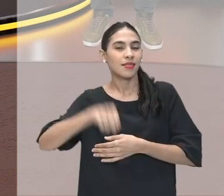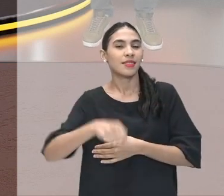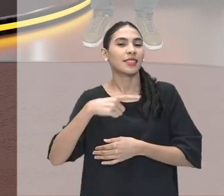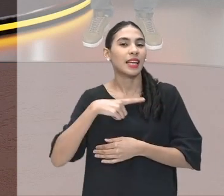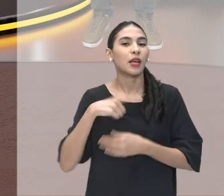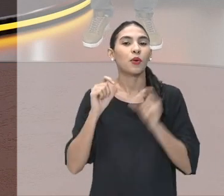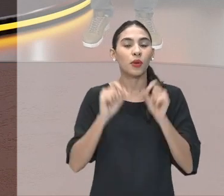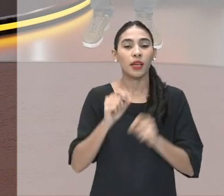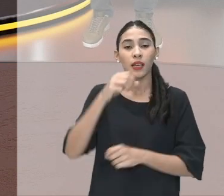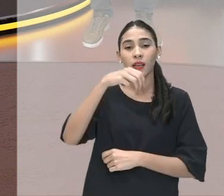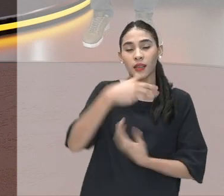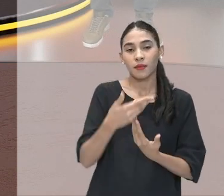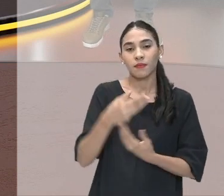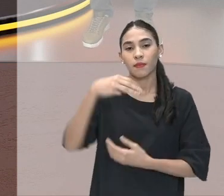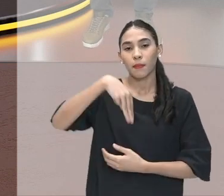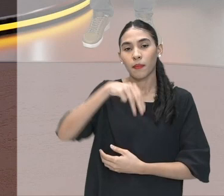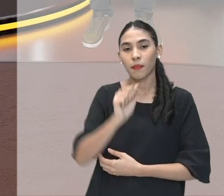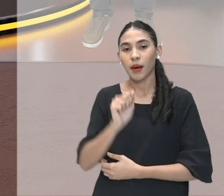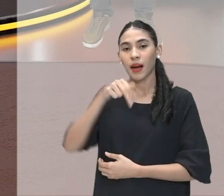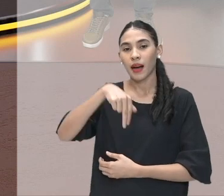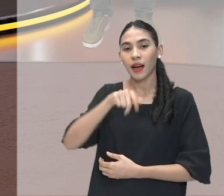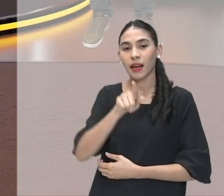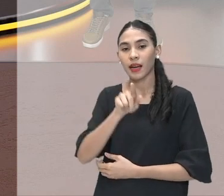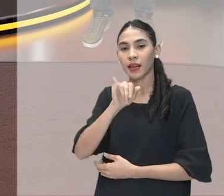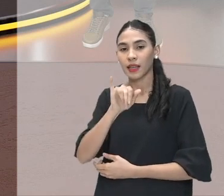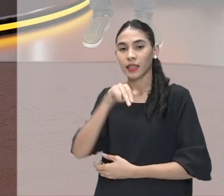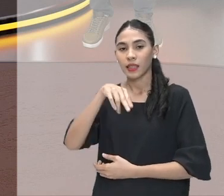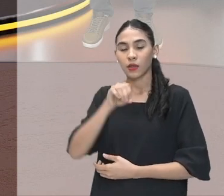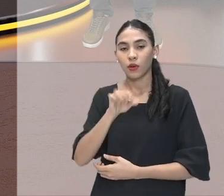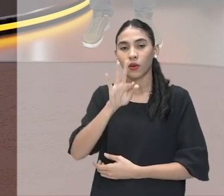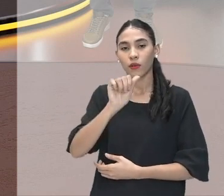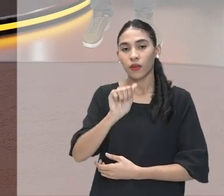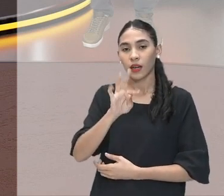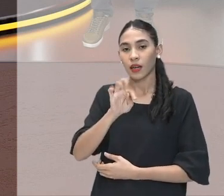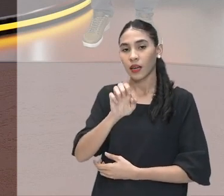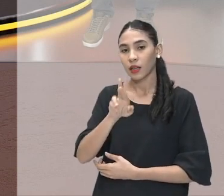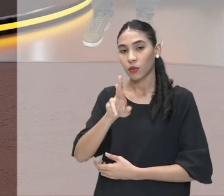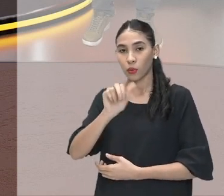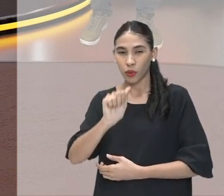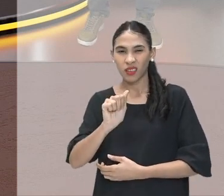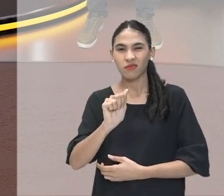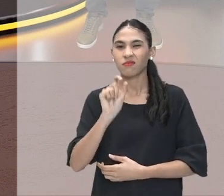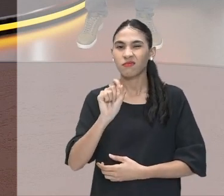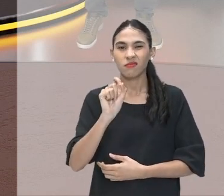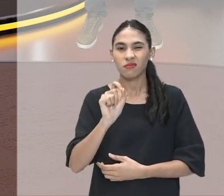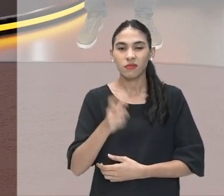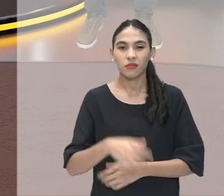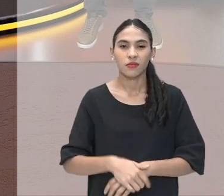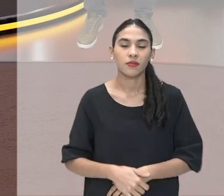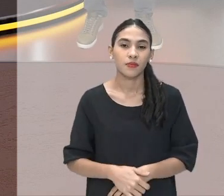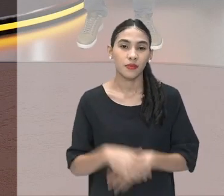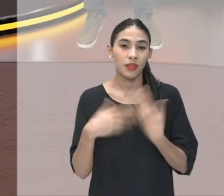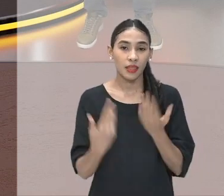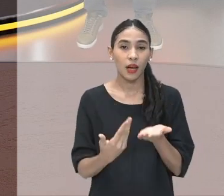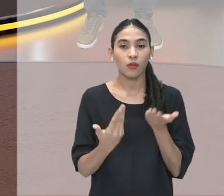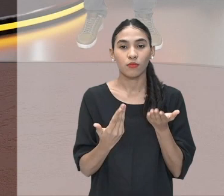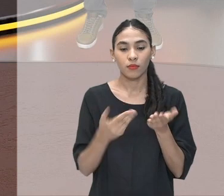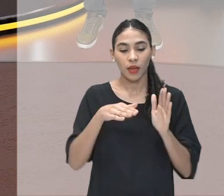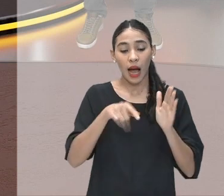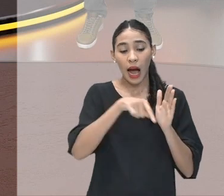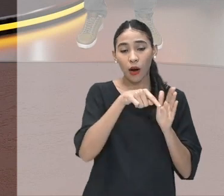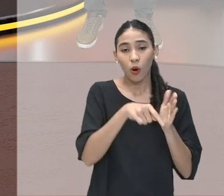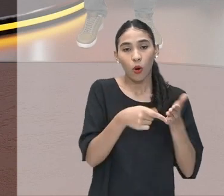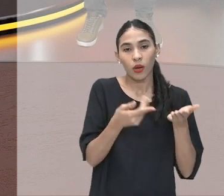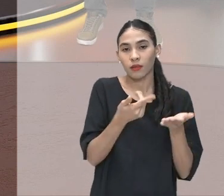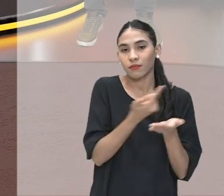passar da manufatura para a maquinofatura. O que é isso, professor? Nós vamos sair daquele processo manual, a força